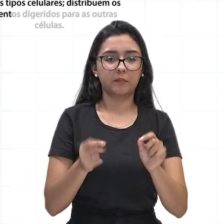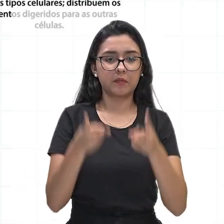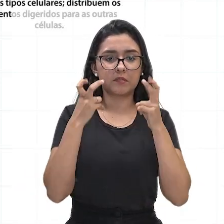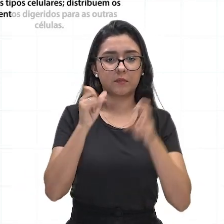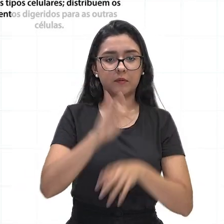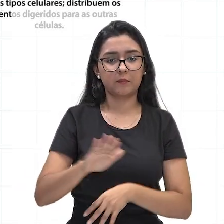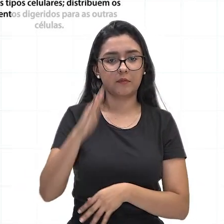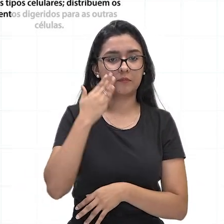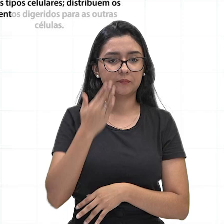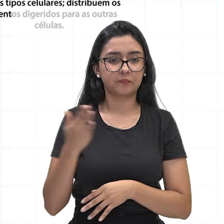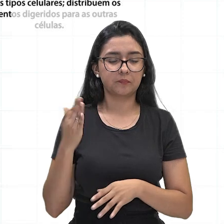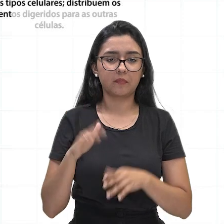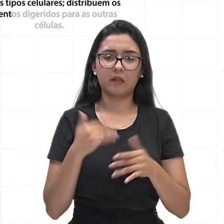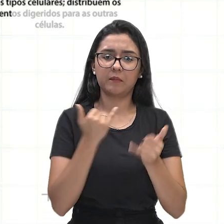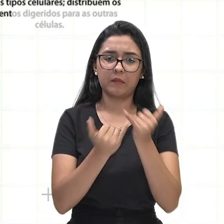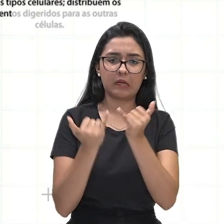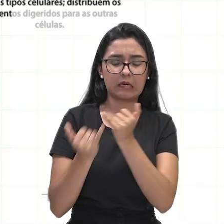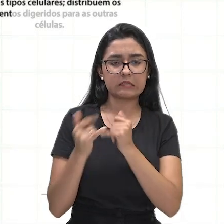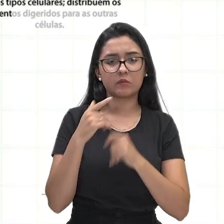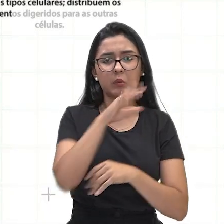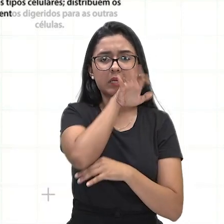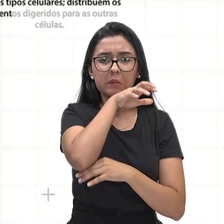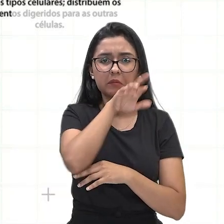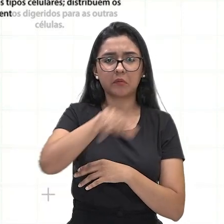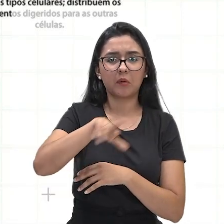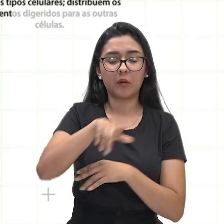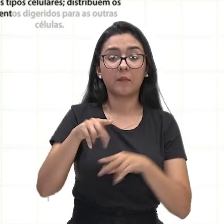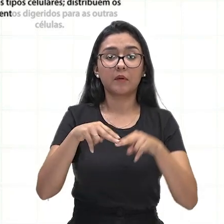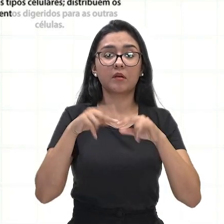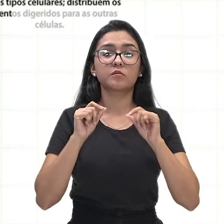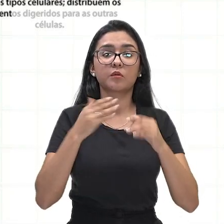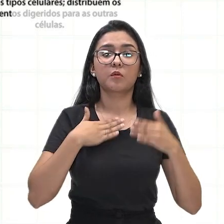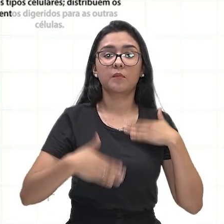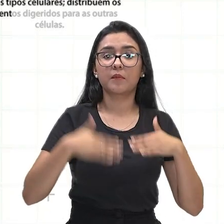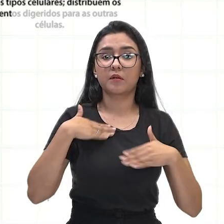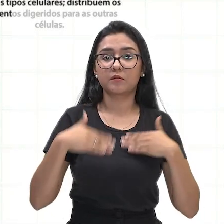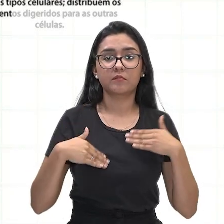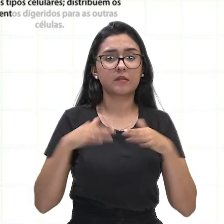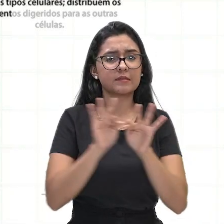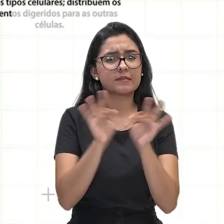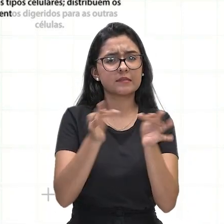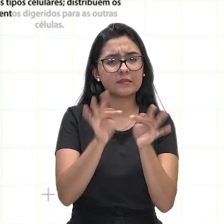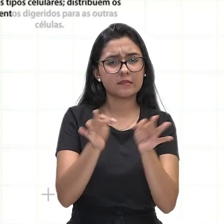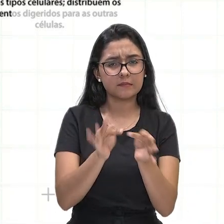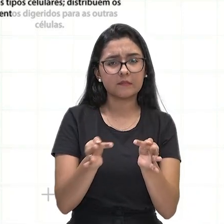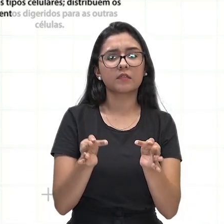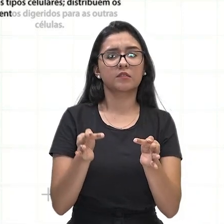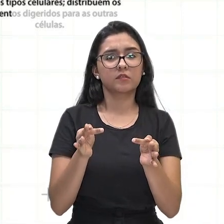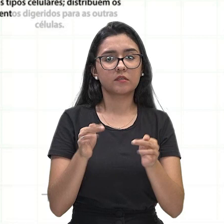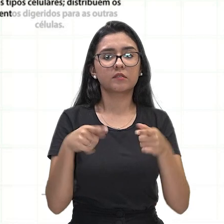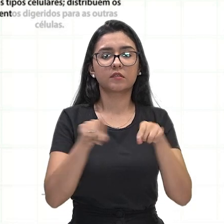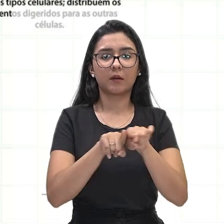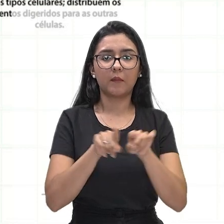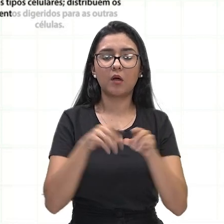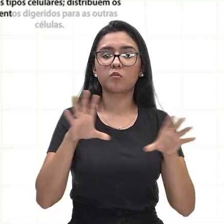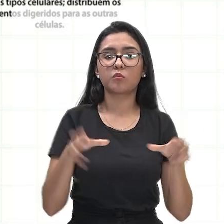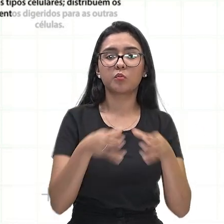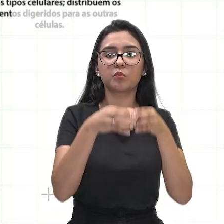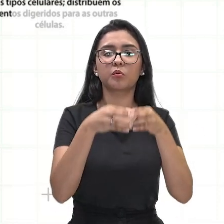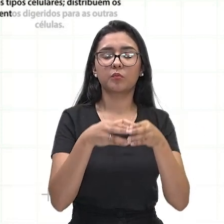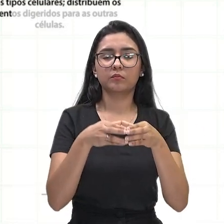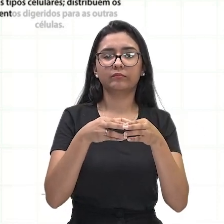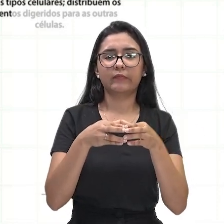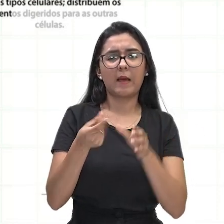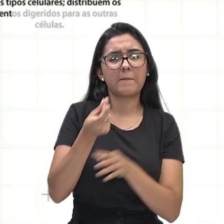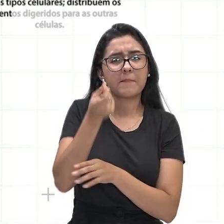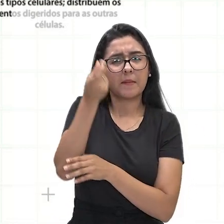primeira vista, né, eles talvez nem pareçam um animal, porque o corpo deles é muito simples, eles são aí o grupo